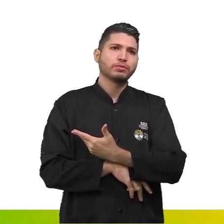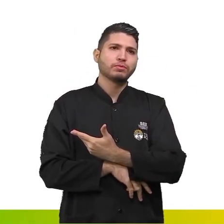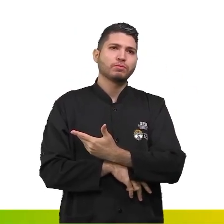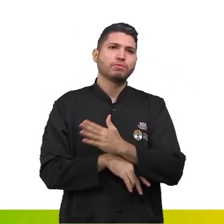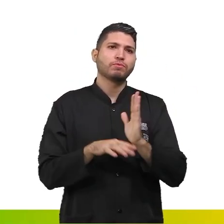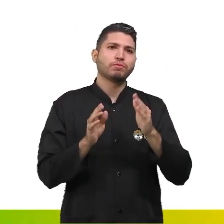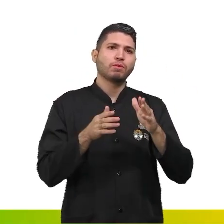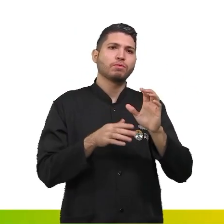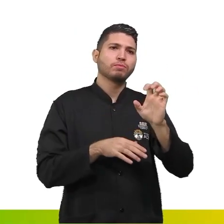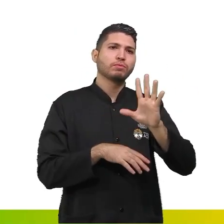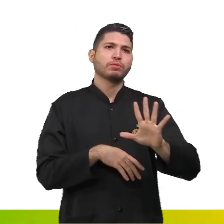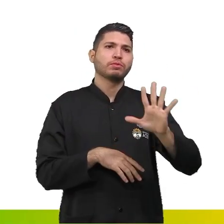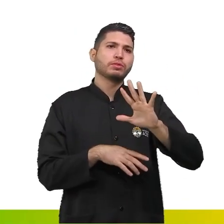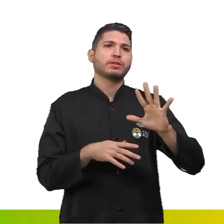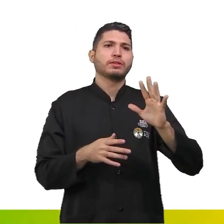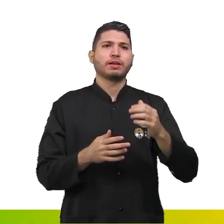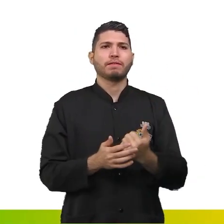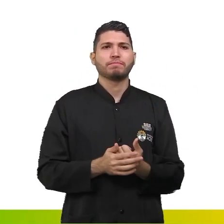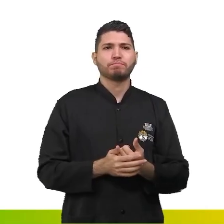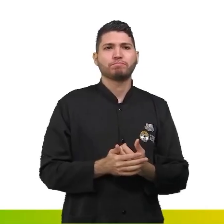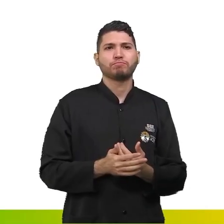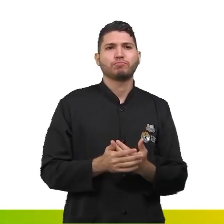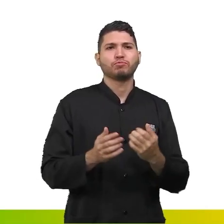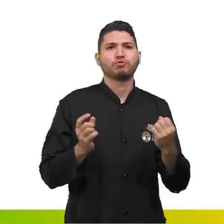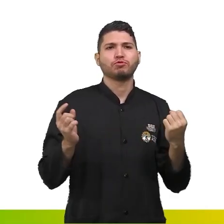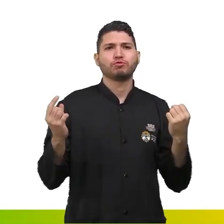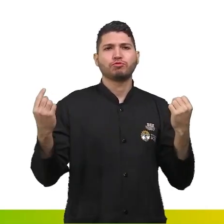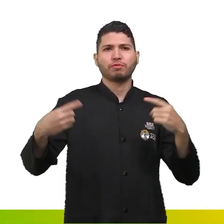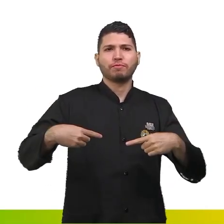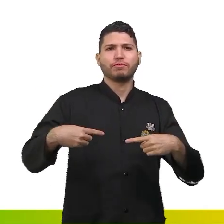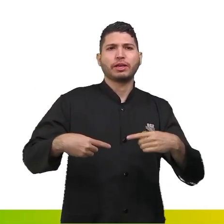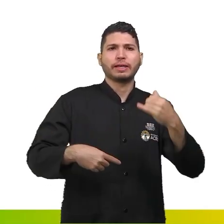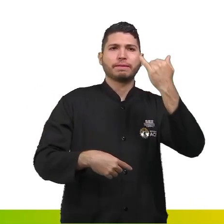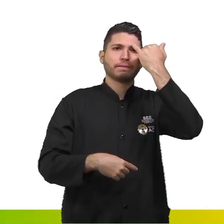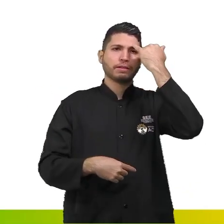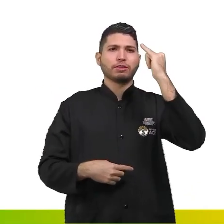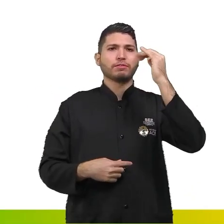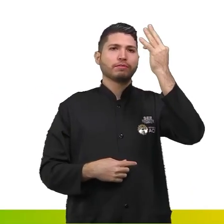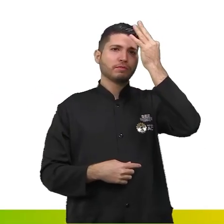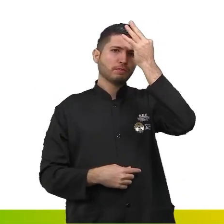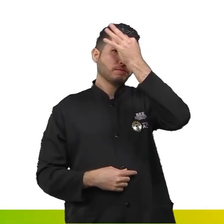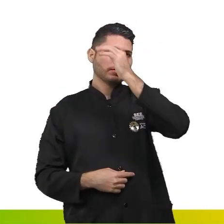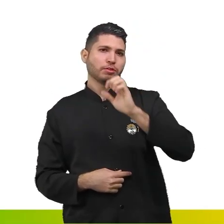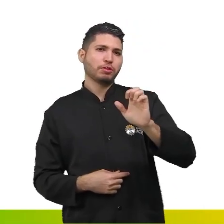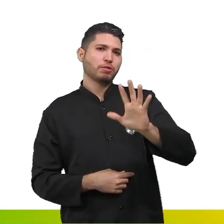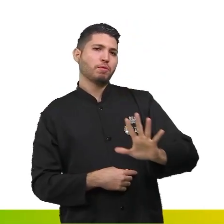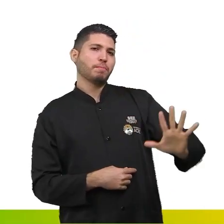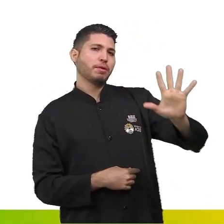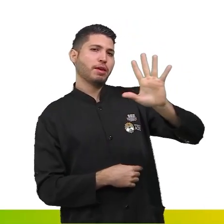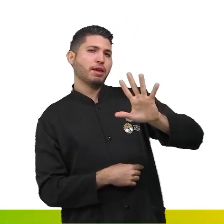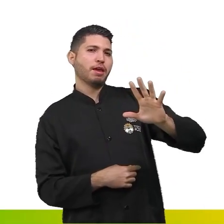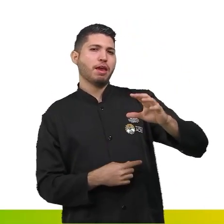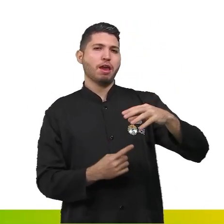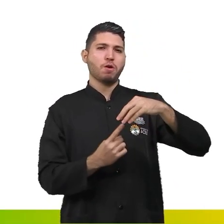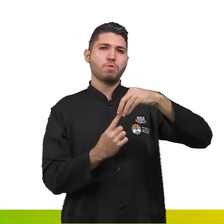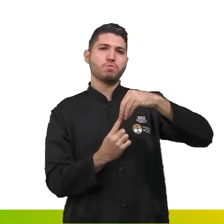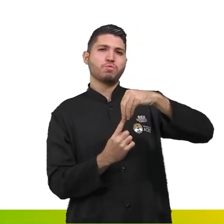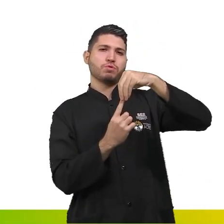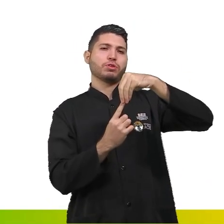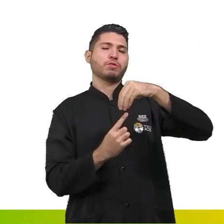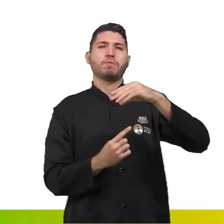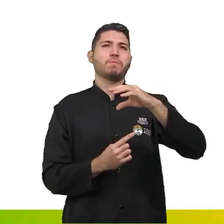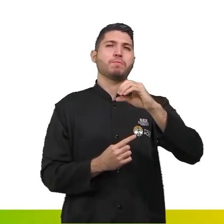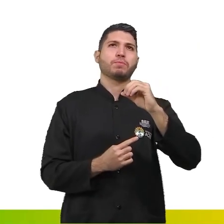filosofia europeia é a única ou a mais importante. reconhecendo o valor e a relevância